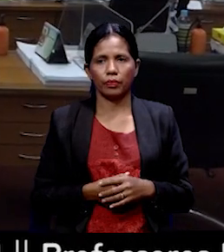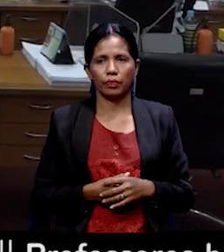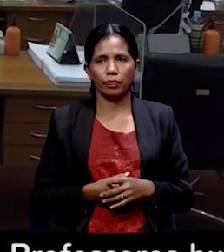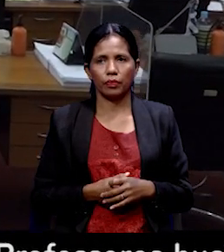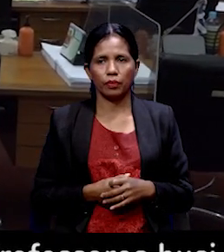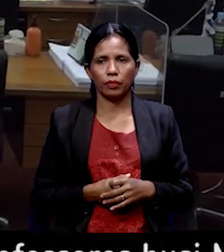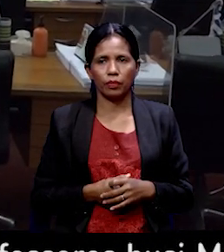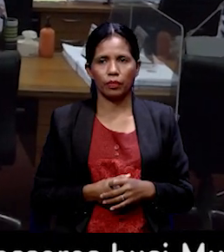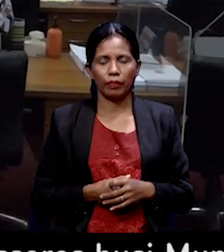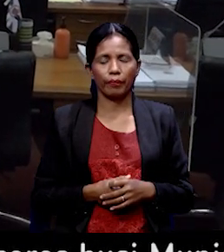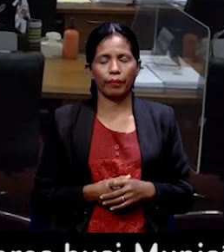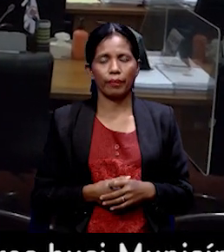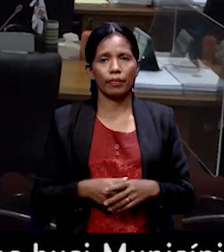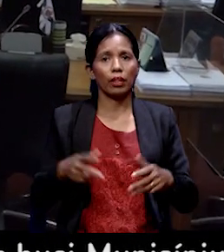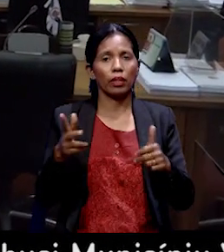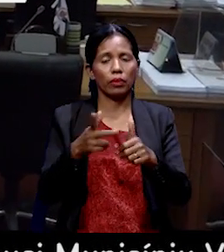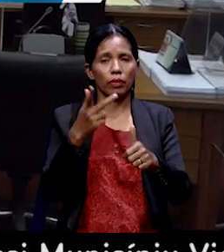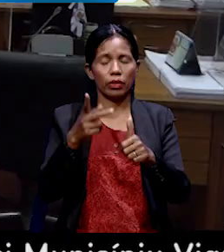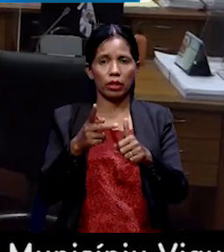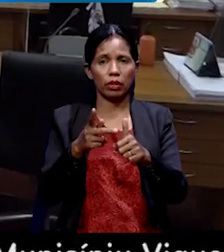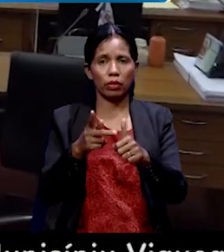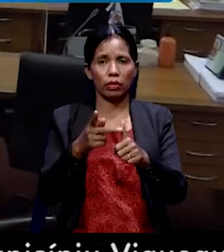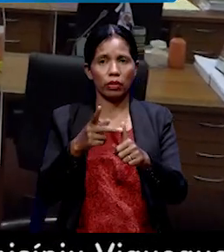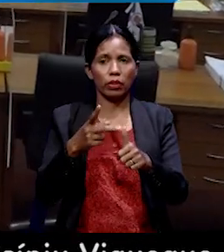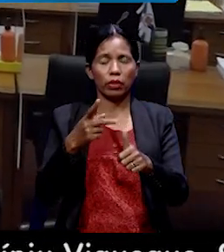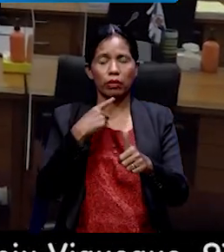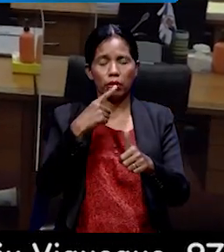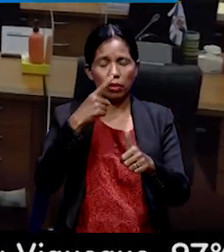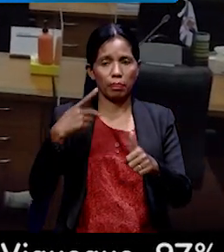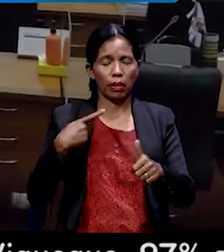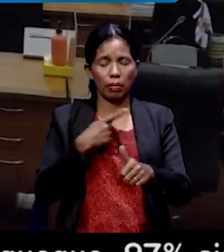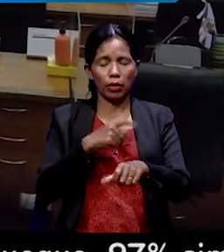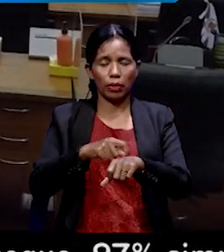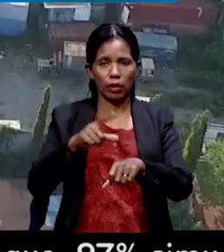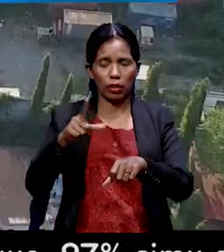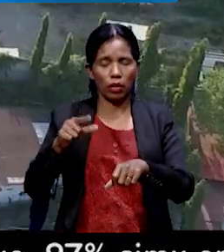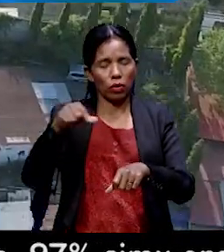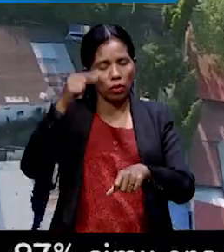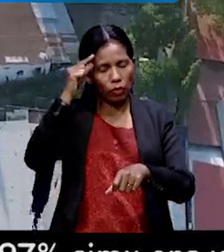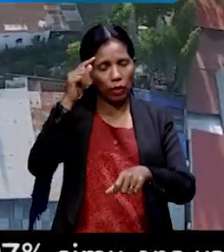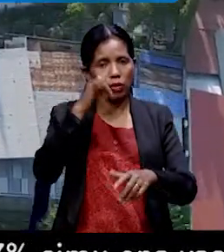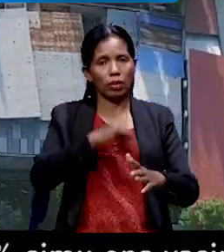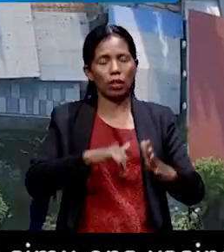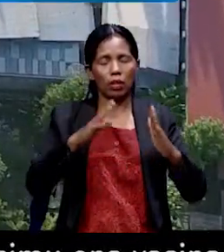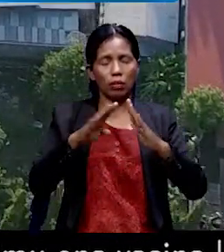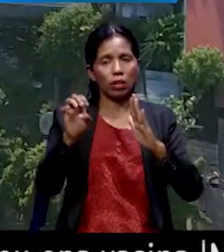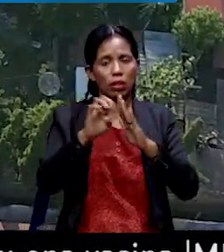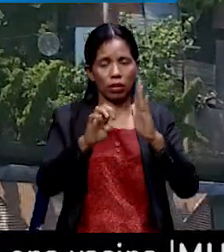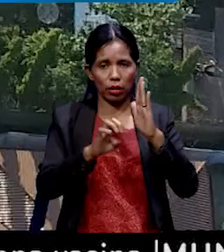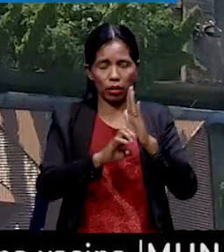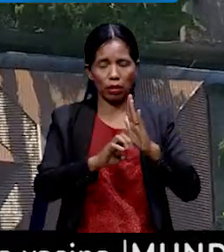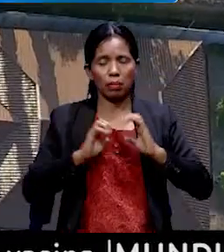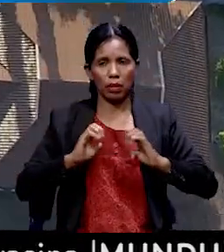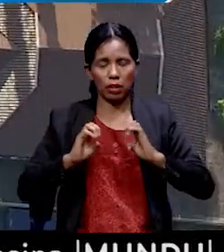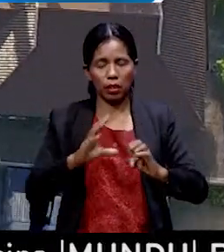Segundo Vice-Presidente di Parlamento Nacional Luis Roberto Hateten, Governo aplica estado emergência, cerca sanitaria no confinamento domiciliário geral, o